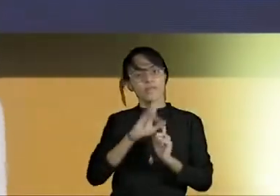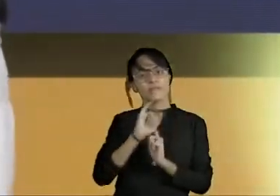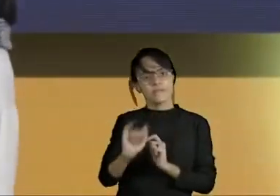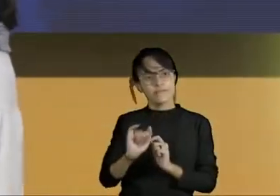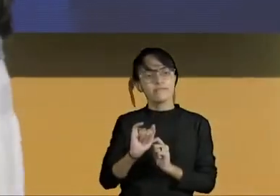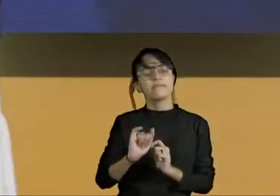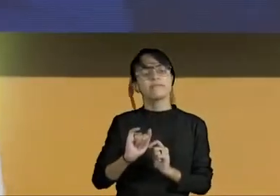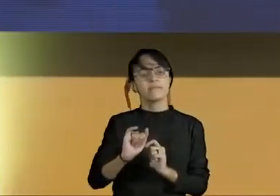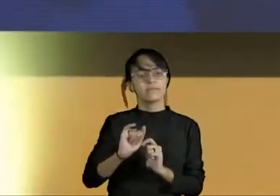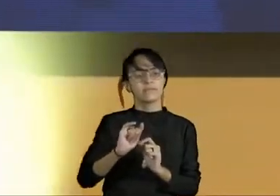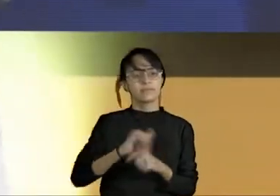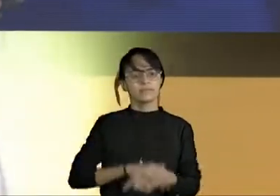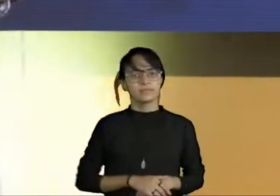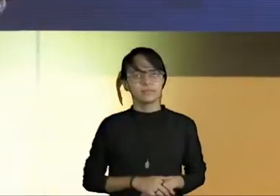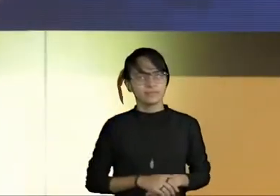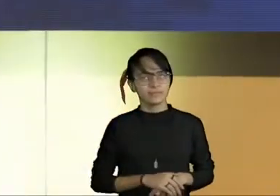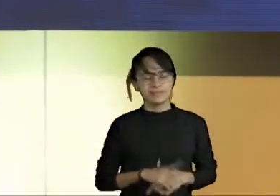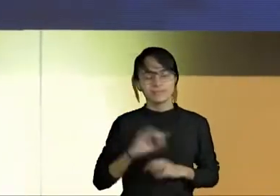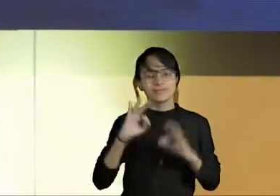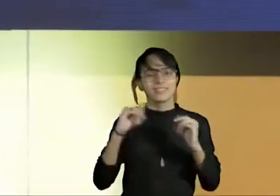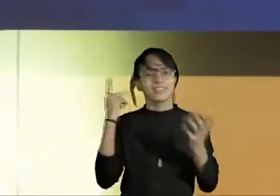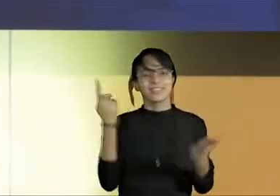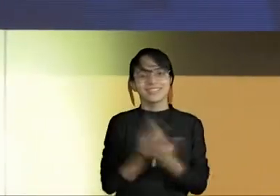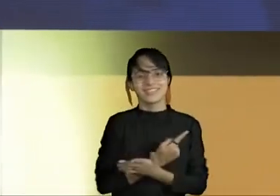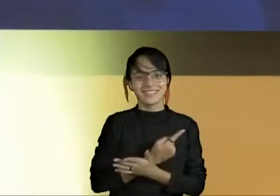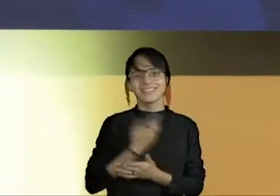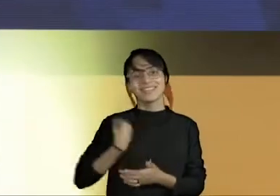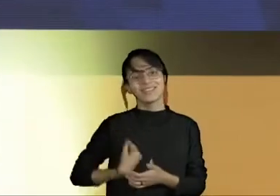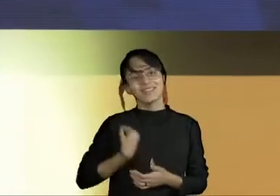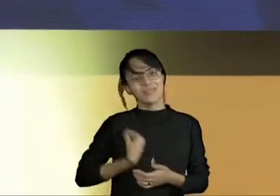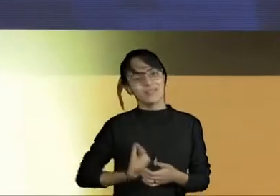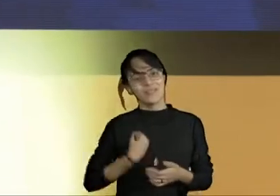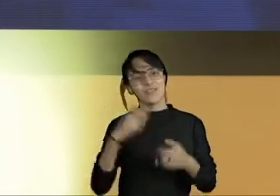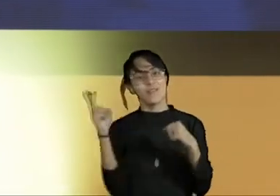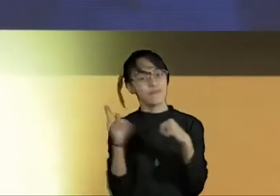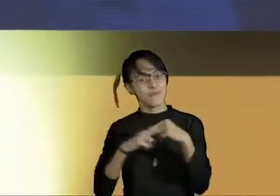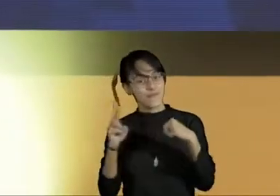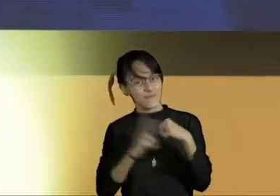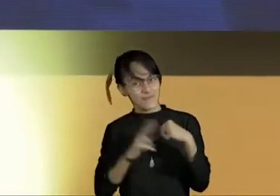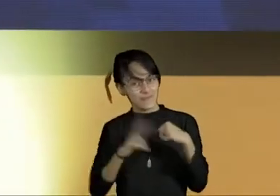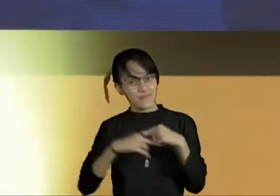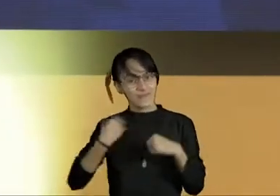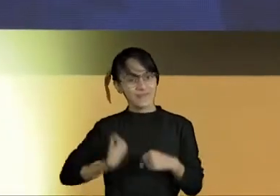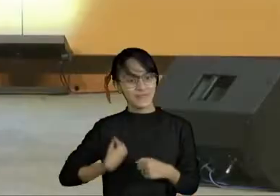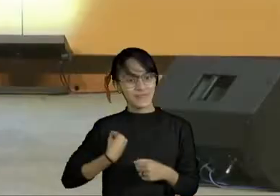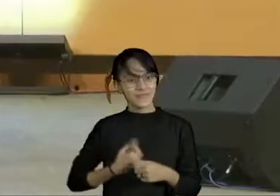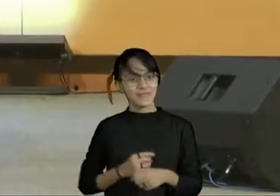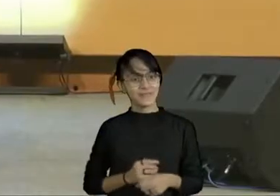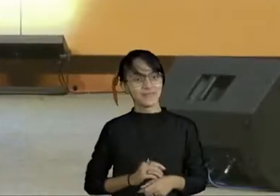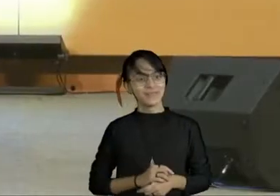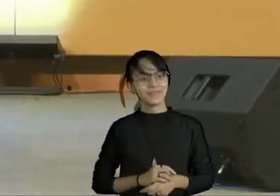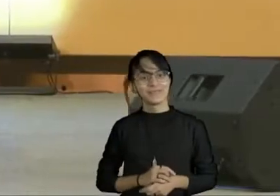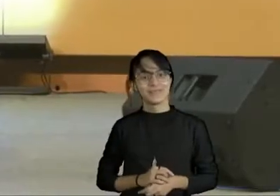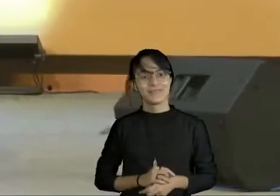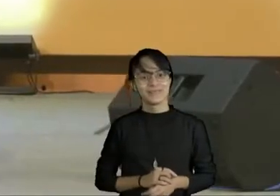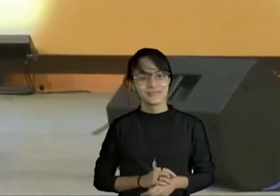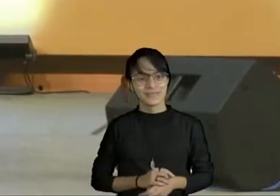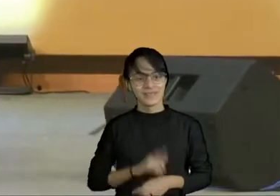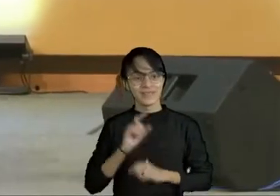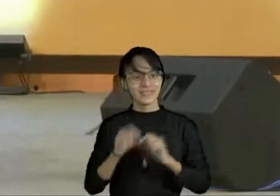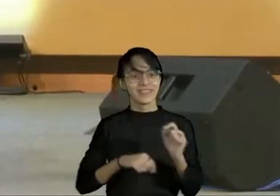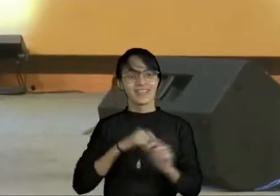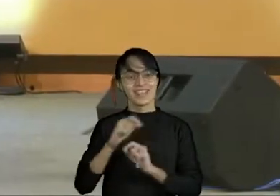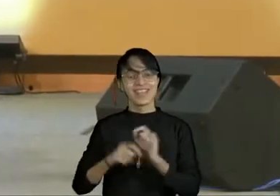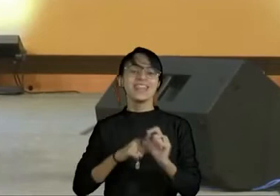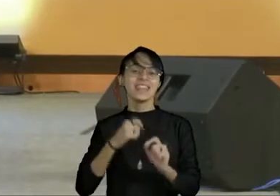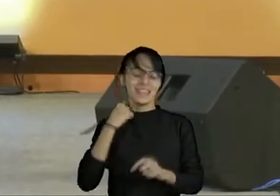determinar tudo aquilo que vai acontecer na vida do próprio verbo vivo feito em carne. O que eu estou querendo dizer com isso e o que isso tem a